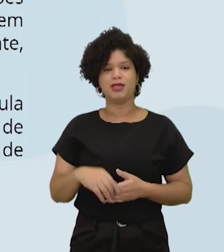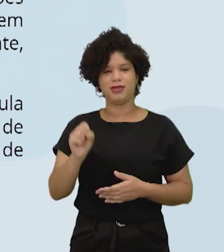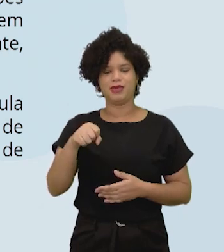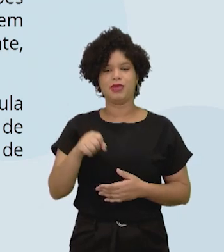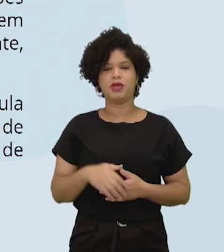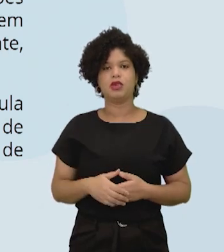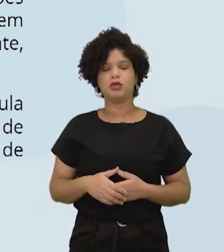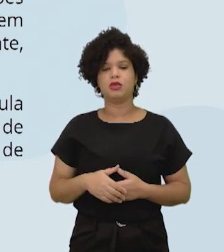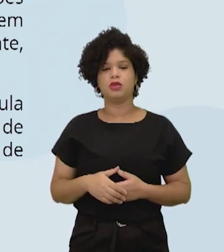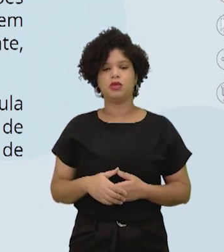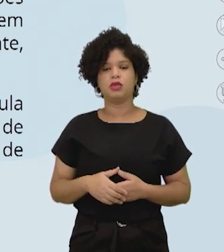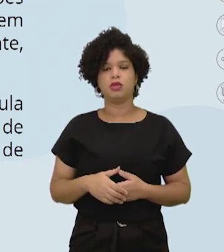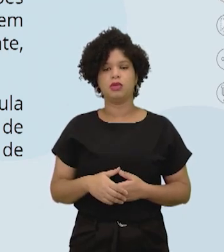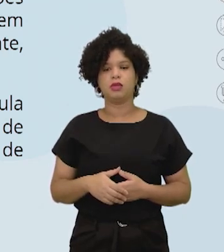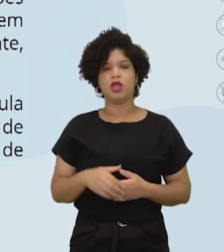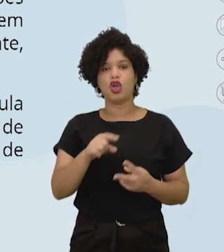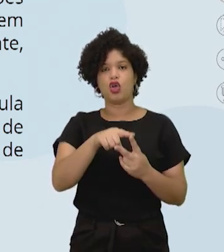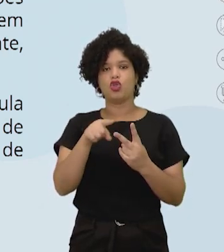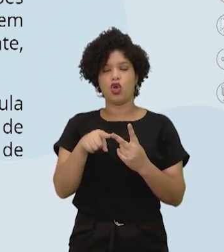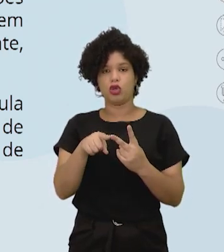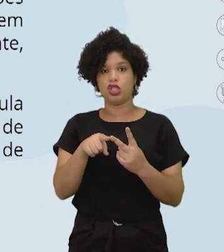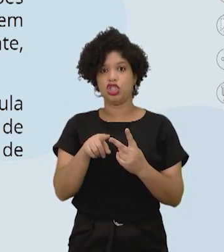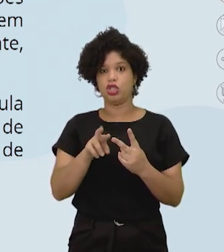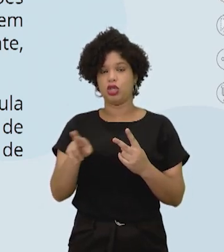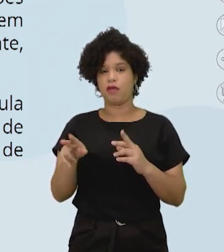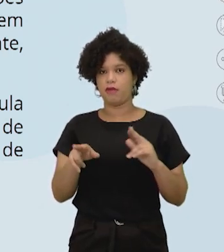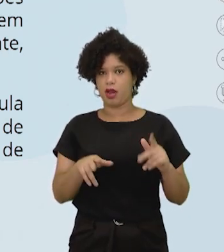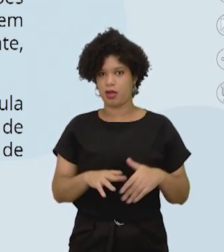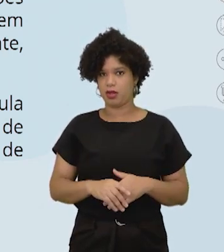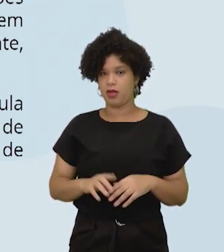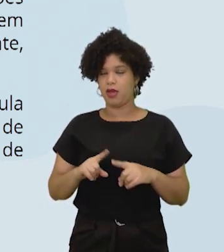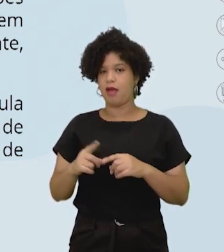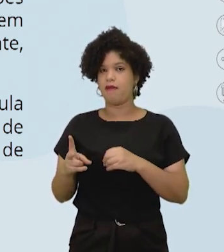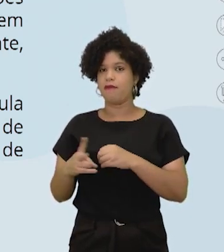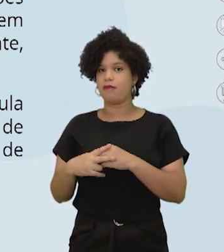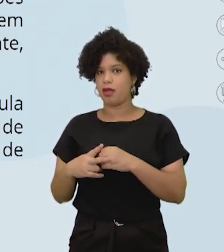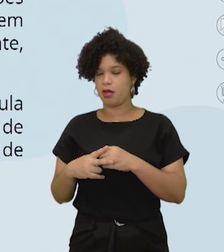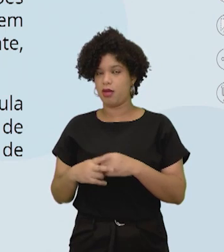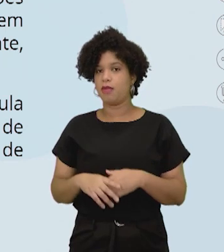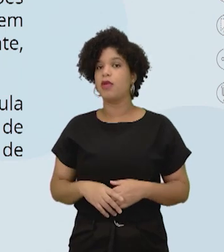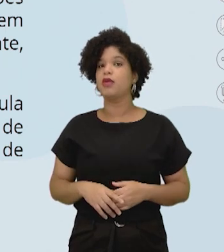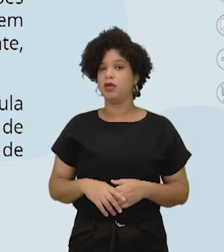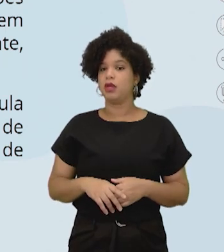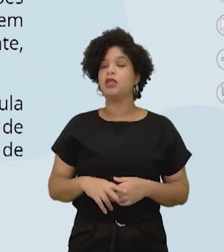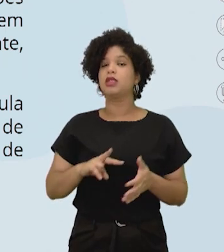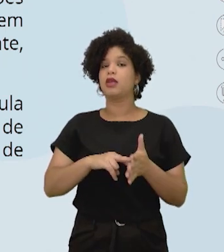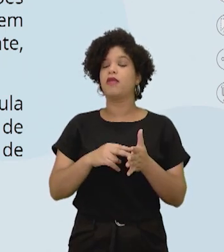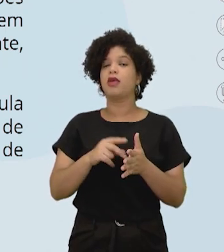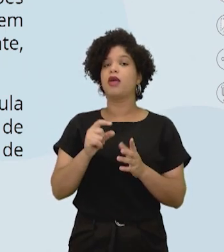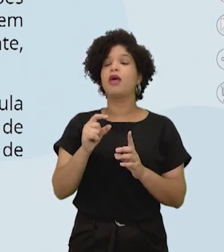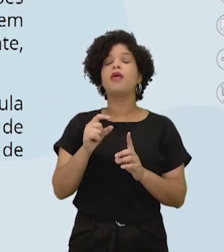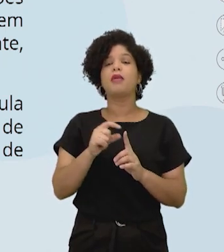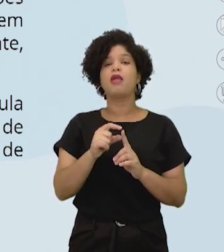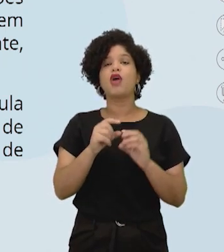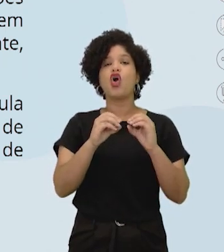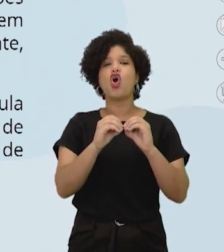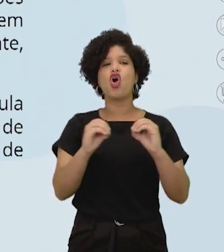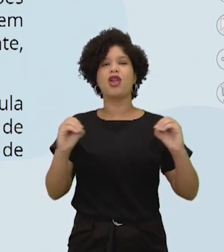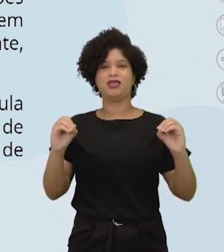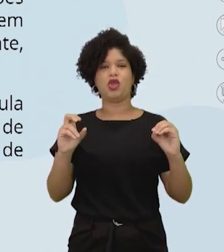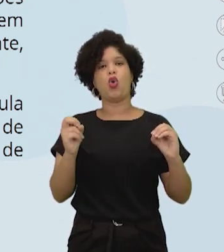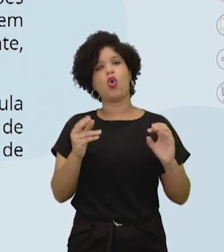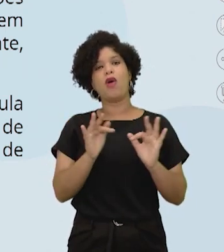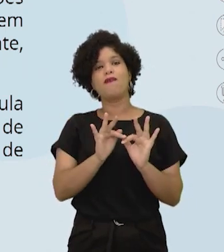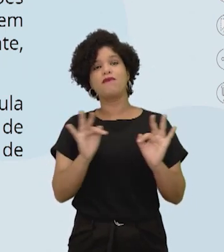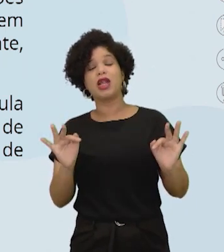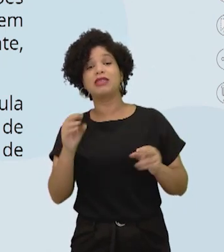Nominais e verbais. E aí, quando eu falei verbais, eu já falei que elas seriam chamadas de oração. Então, quando a gente fala de oração, a gente está